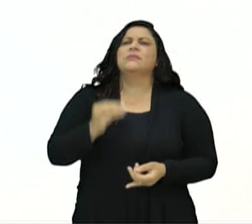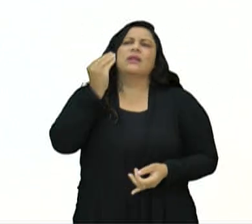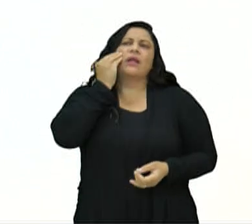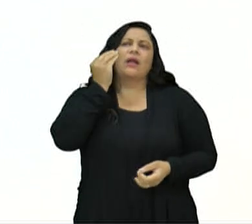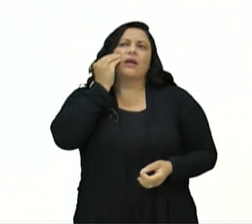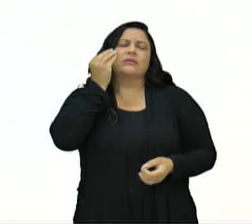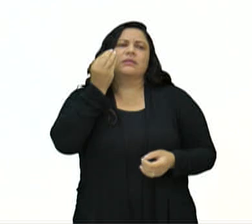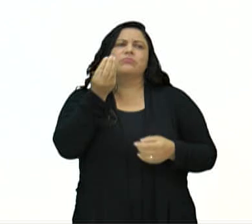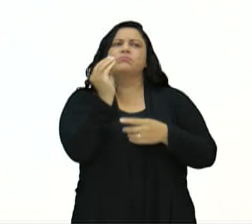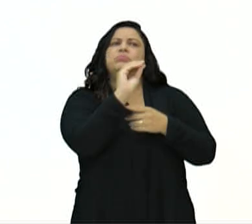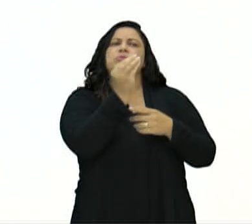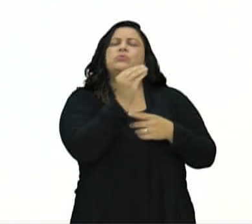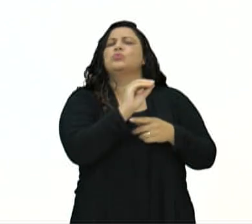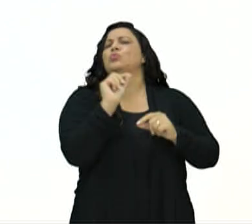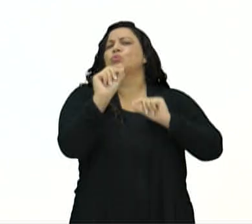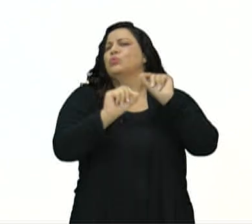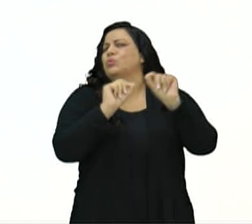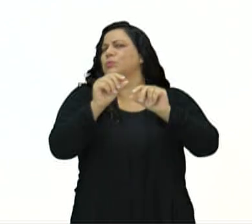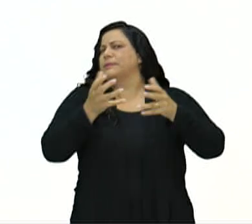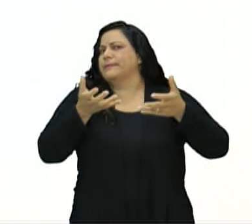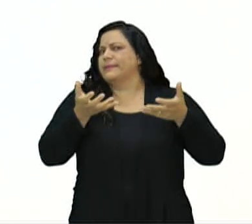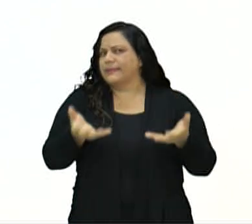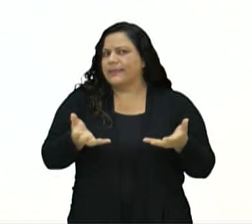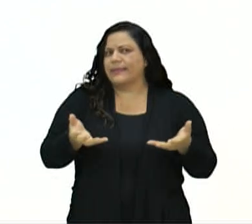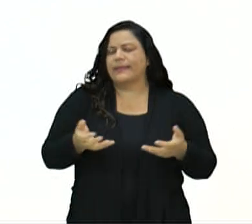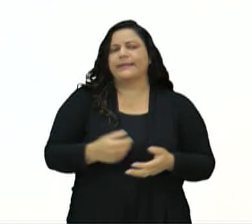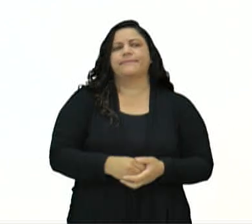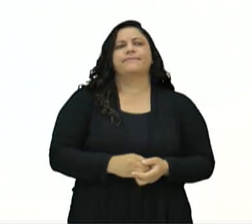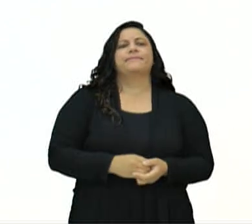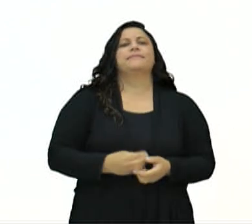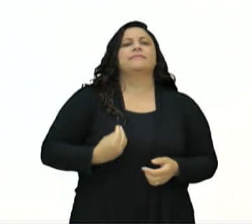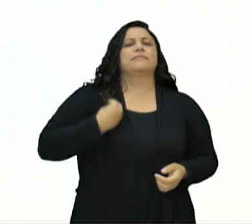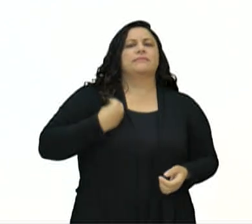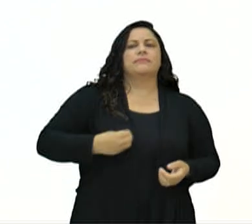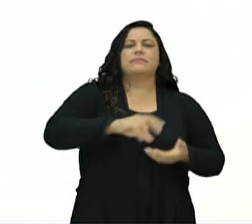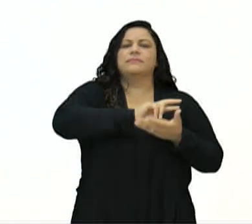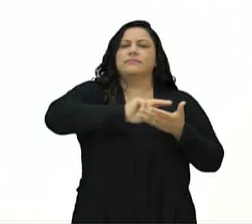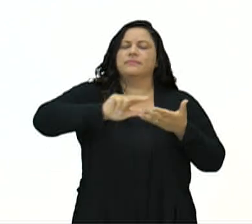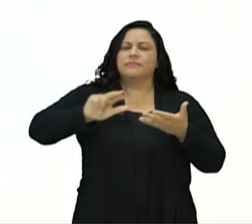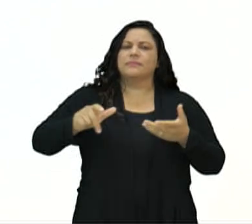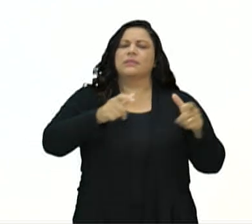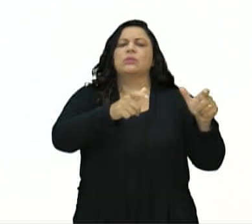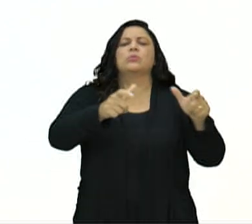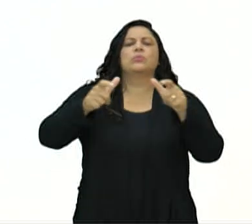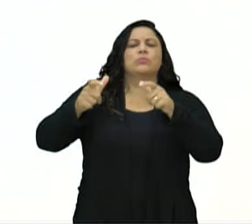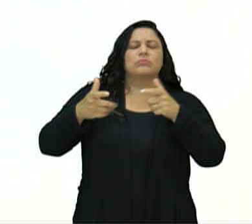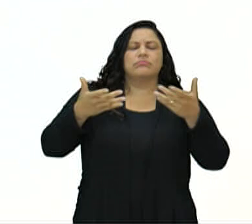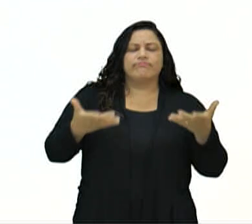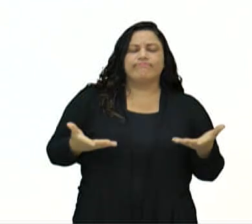procura, né? Tipo de vivienda, localização, extensão, número de